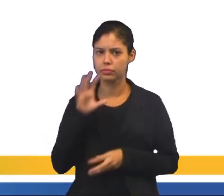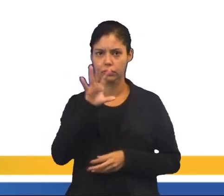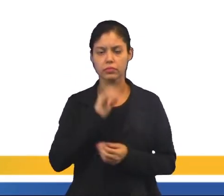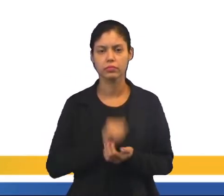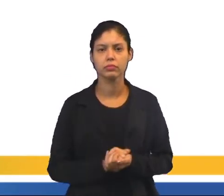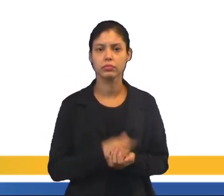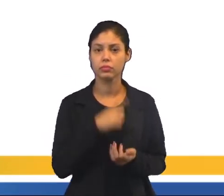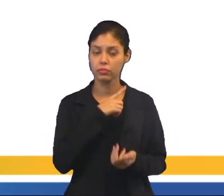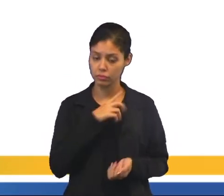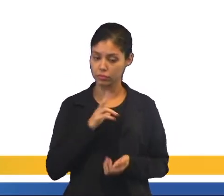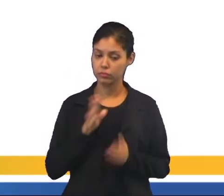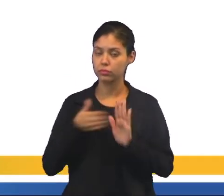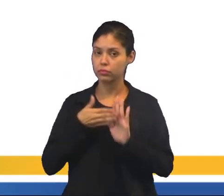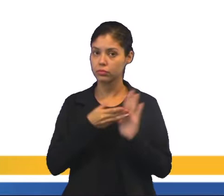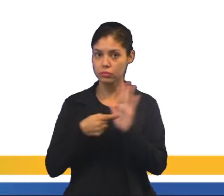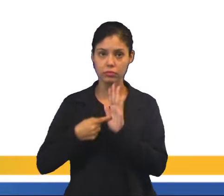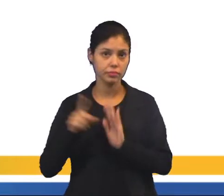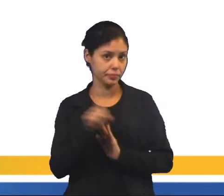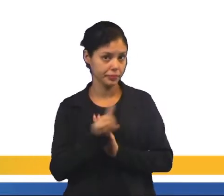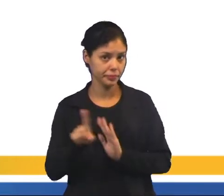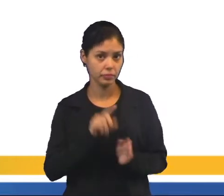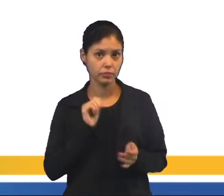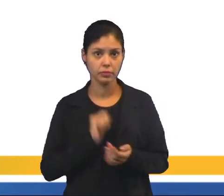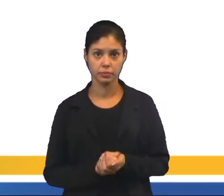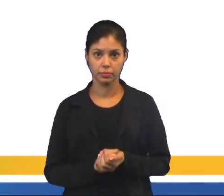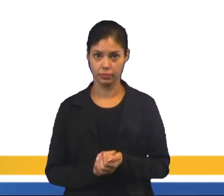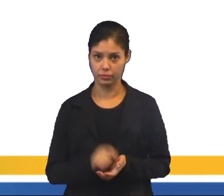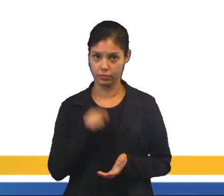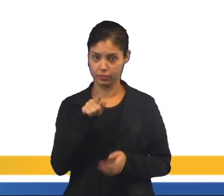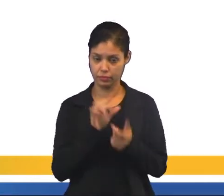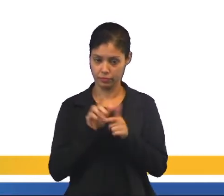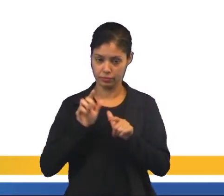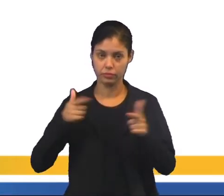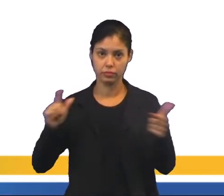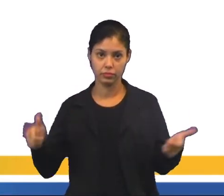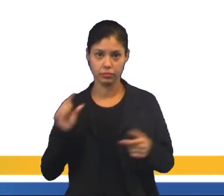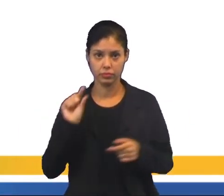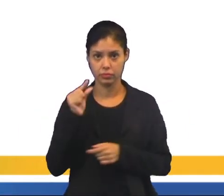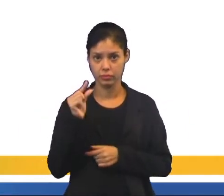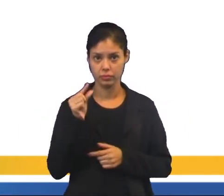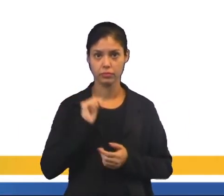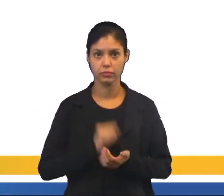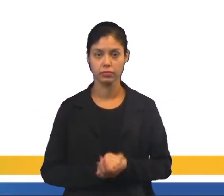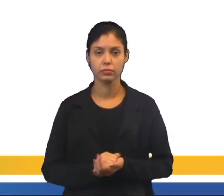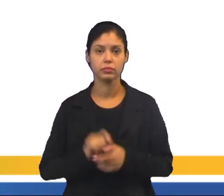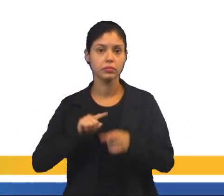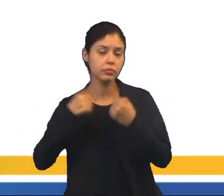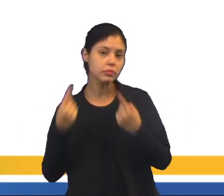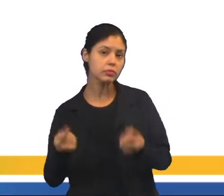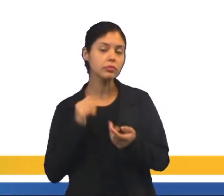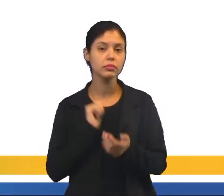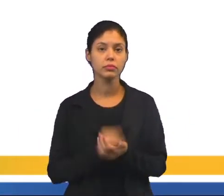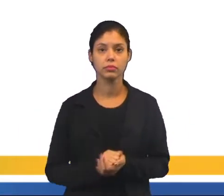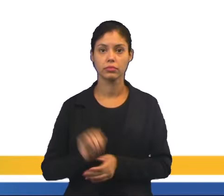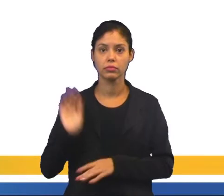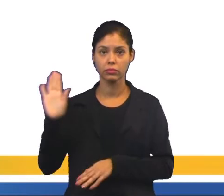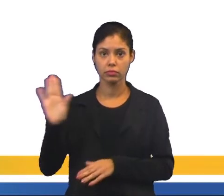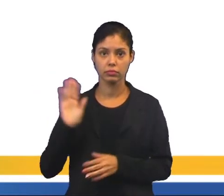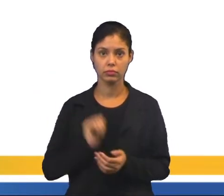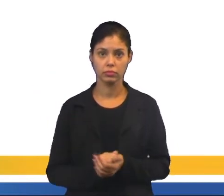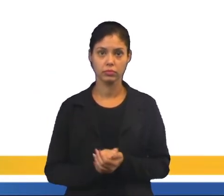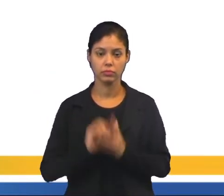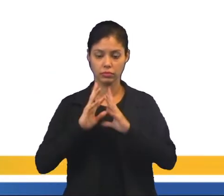aí? Houve na mesma proporção? Não. Ela aí alargou um pouco, né? Mas deixou assim